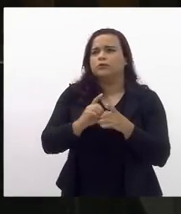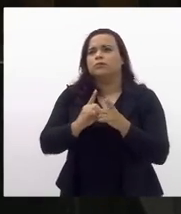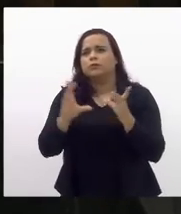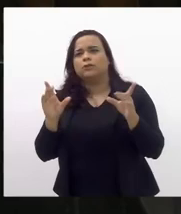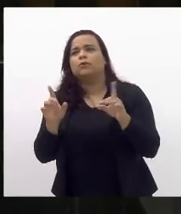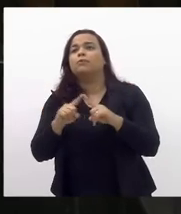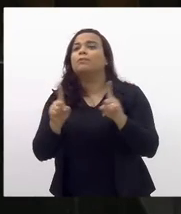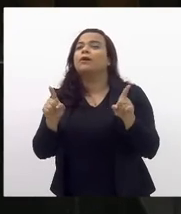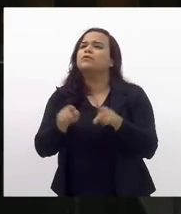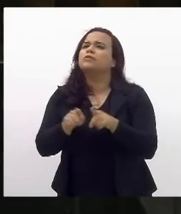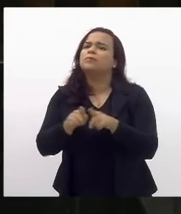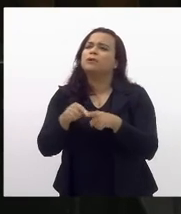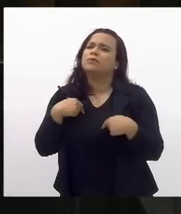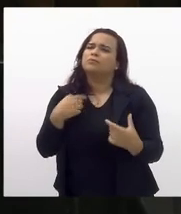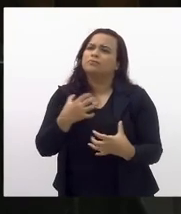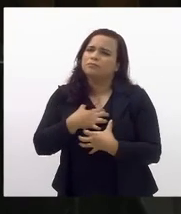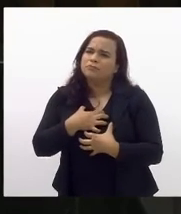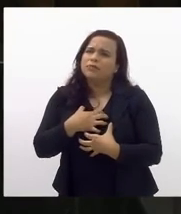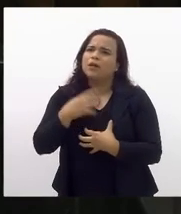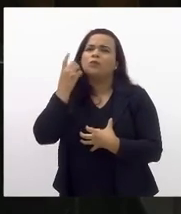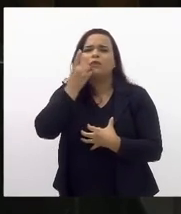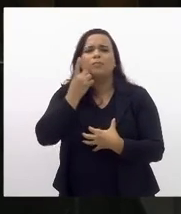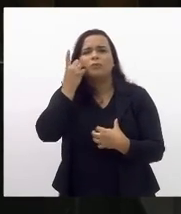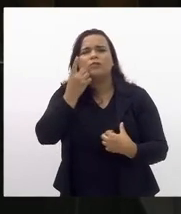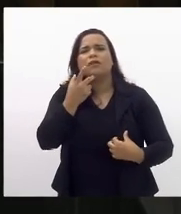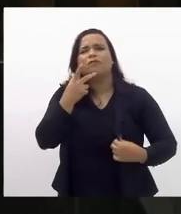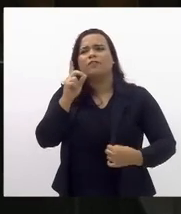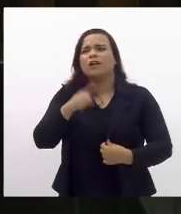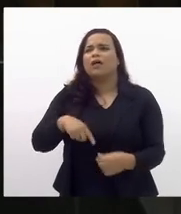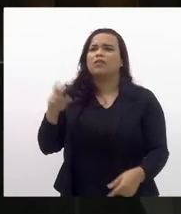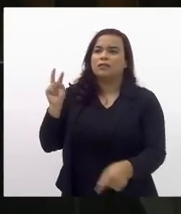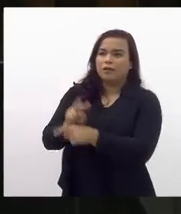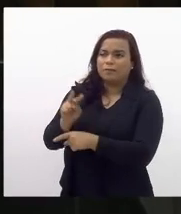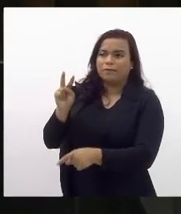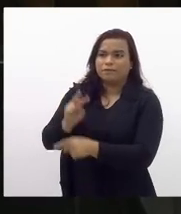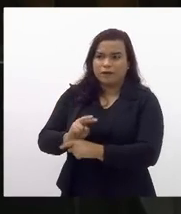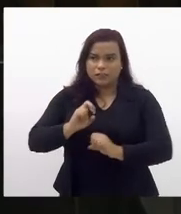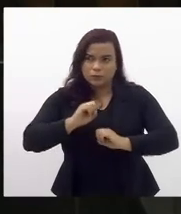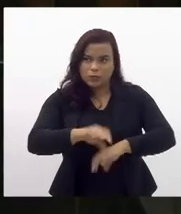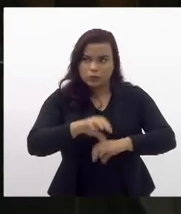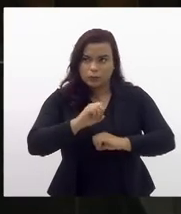um deputado que se diz defensor da pauta da educação